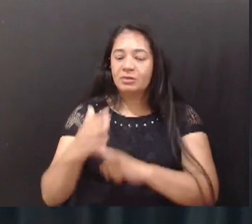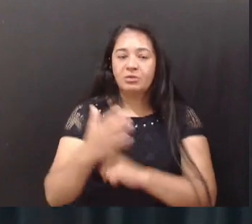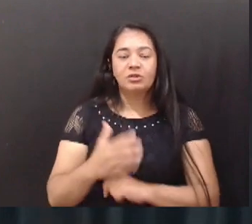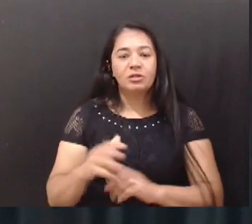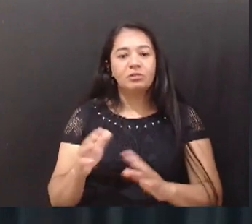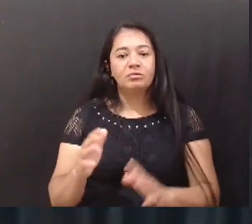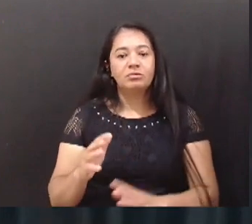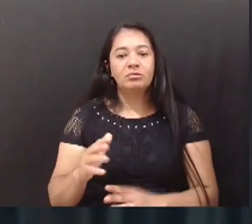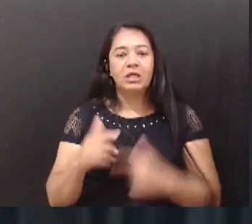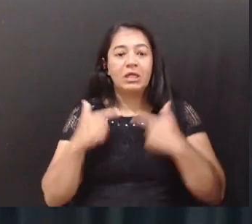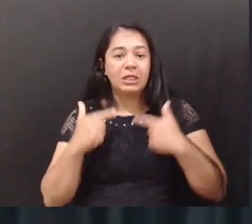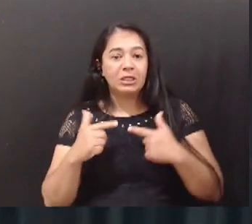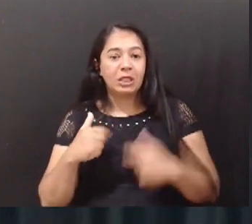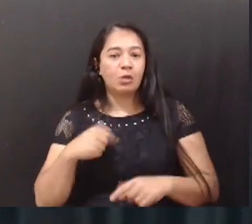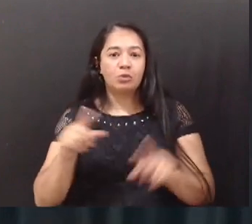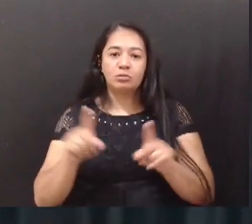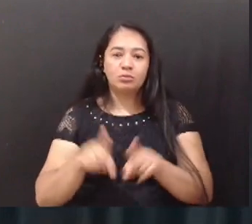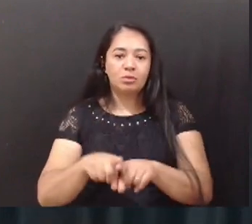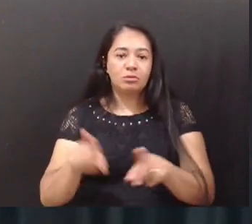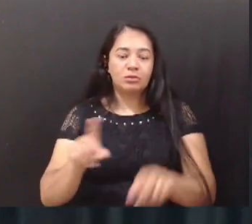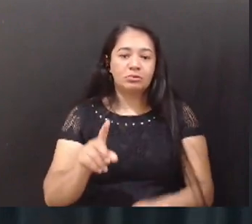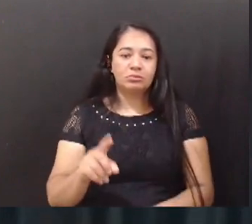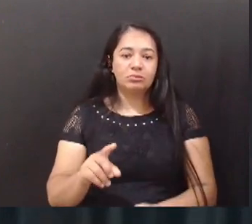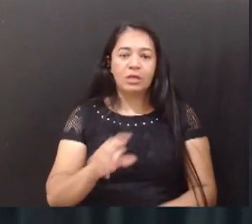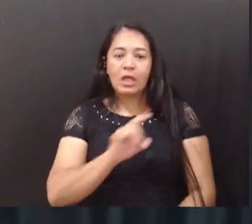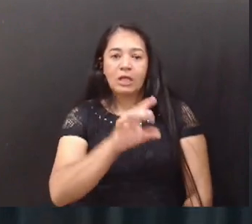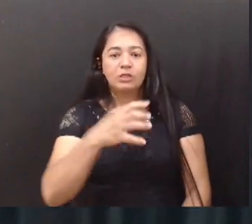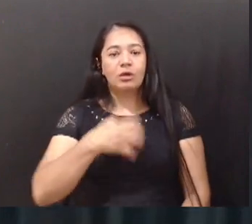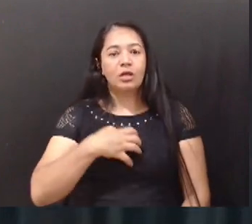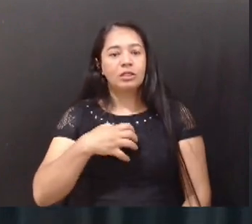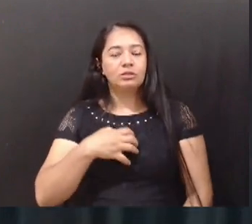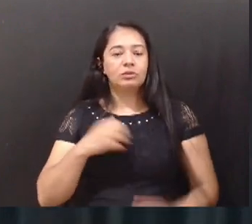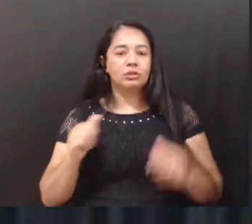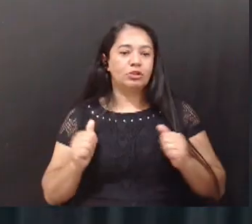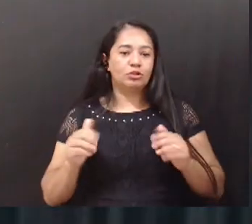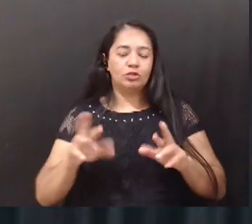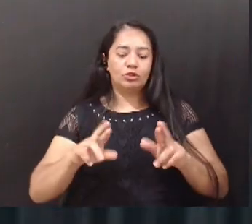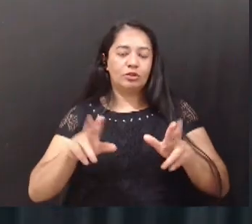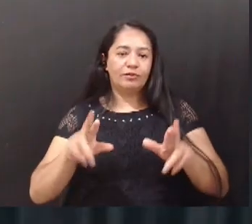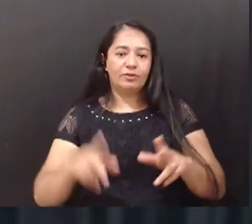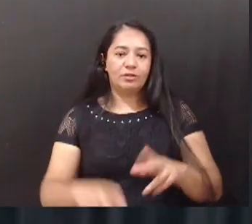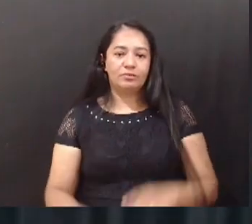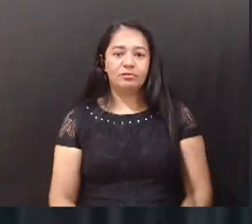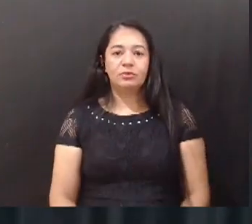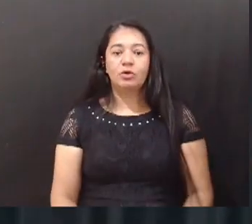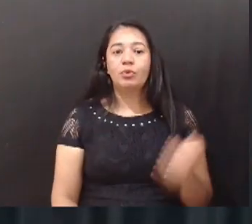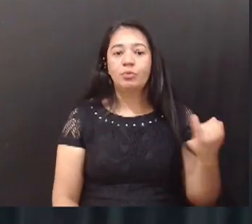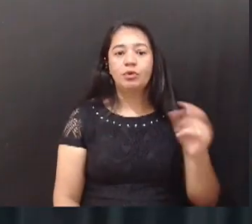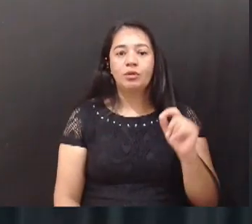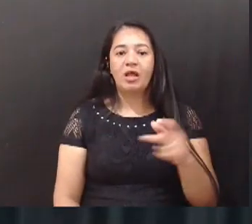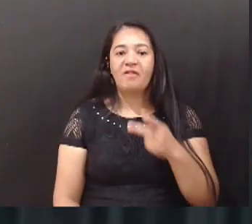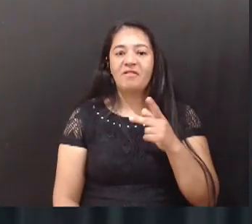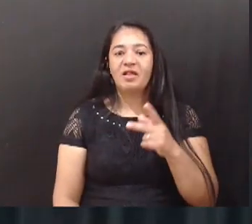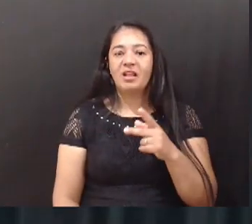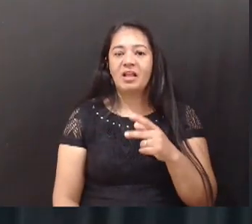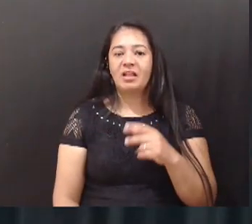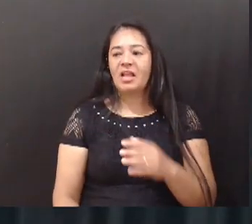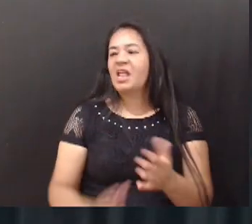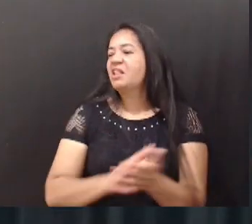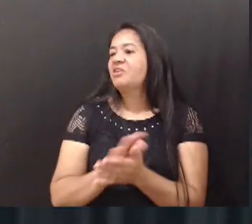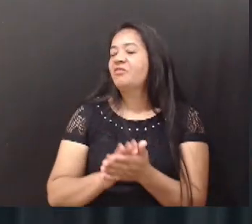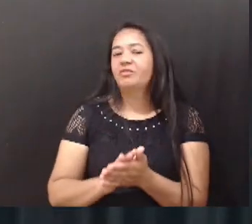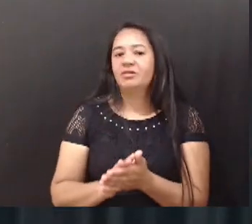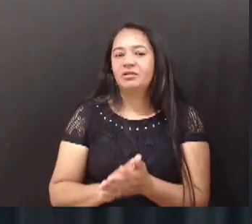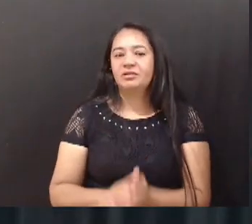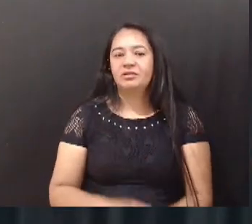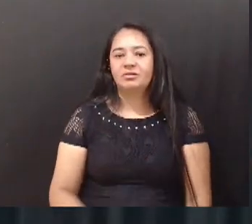riram, eu não ri. Então cada um vai reagir de uma maneira diferente. O que importa não é falar, ai, não foi nada. Tem mãe que faz isso, né? A